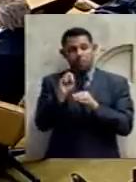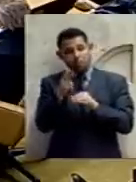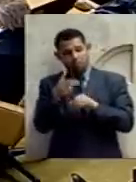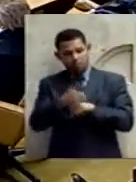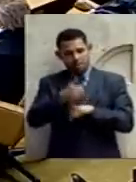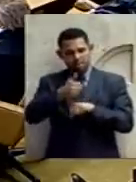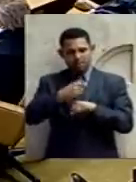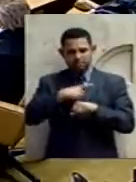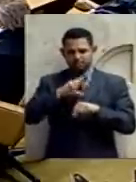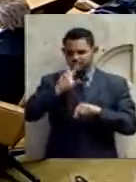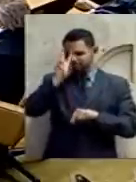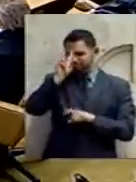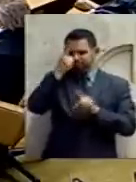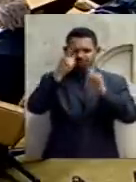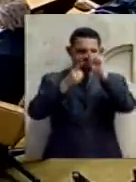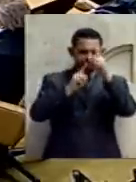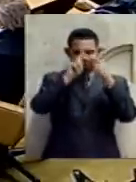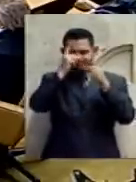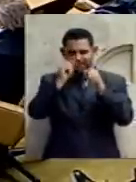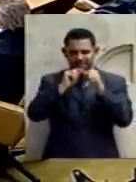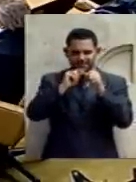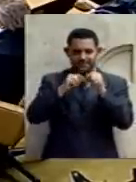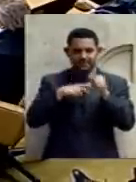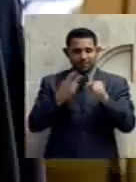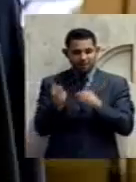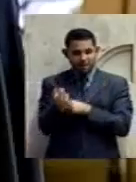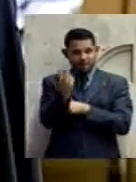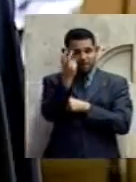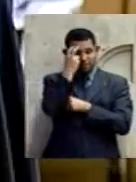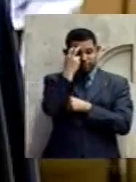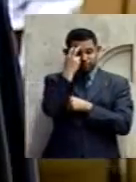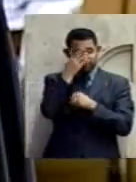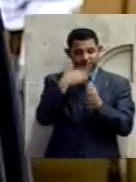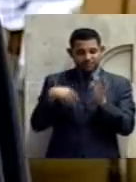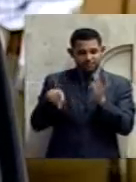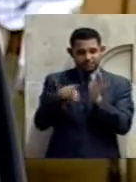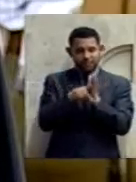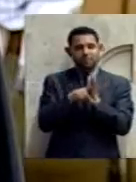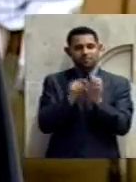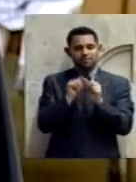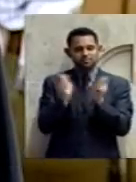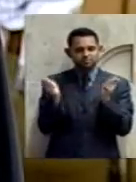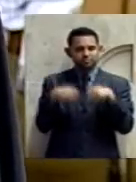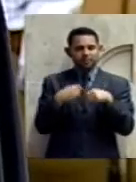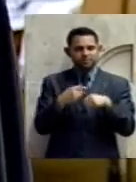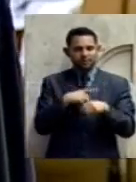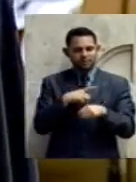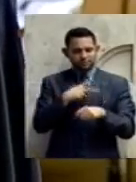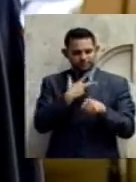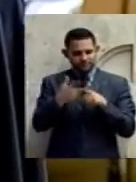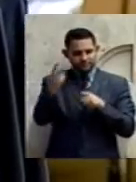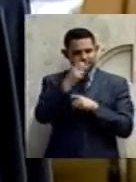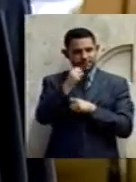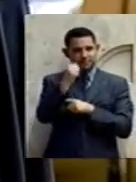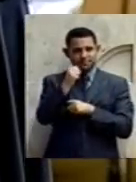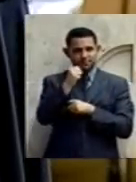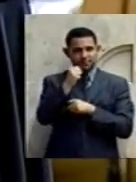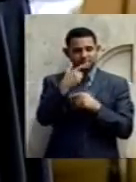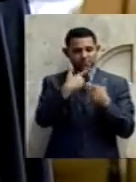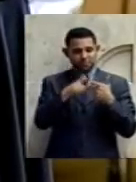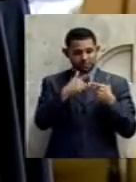se reinventou, formando uma consciência nacional disposta a vencer o atraso.